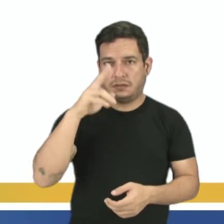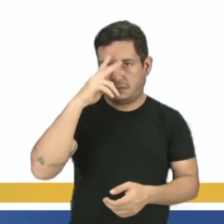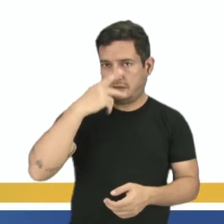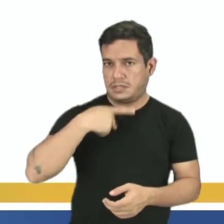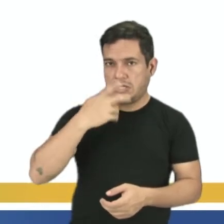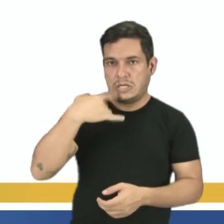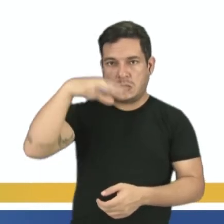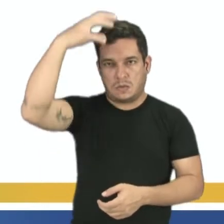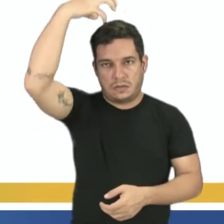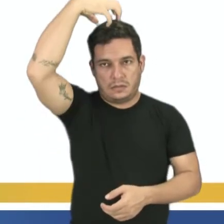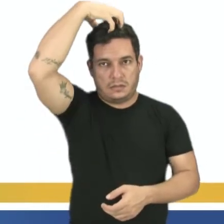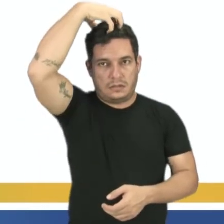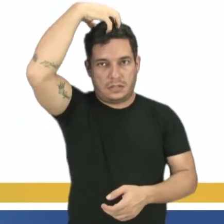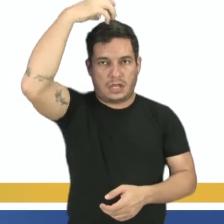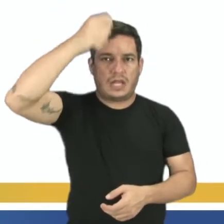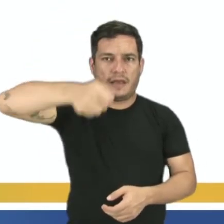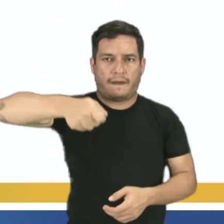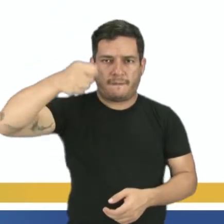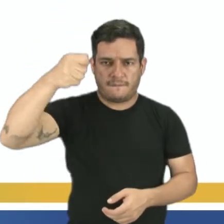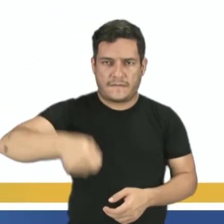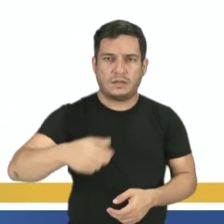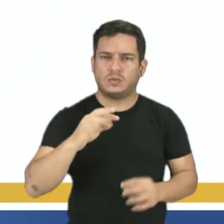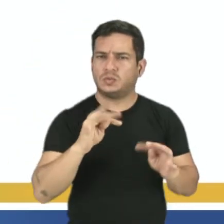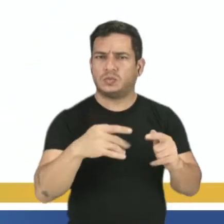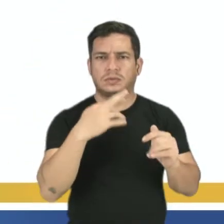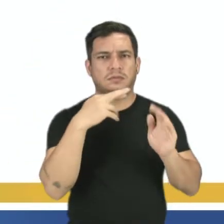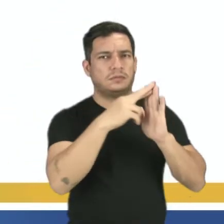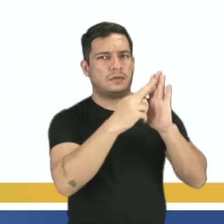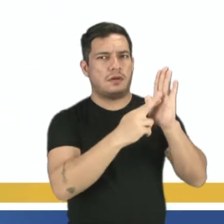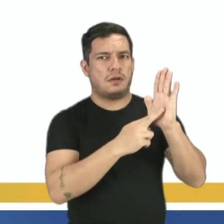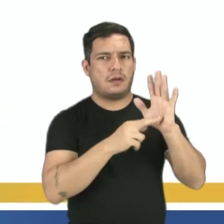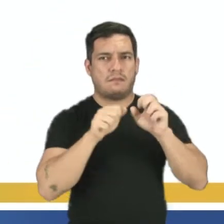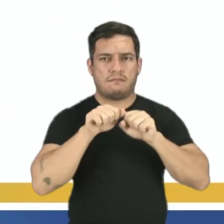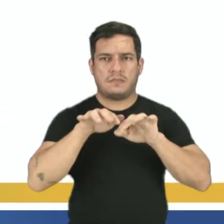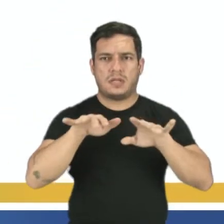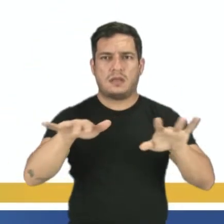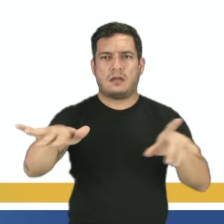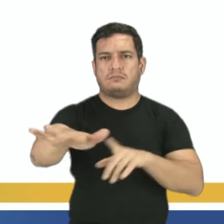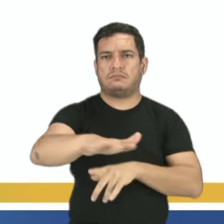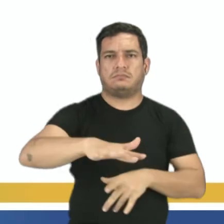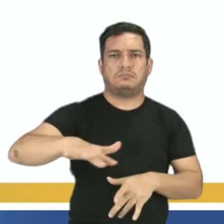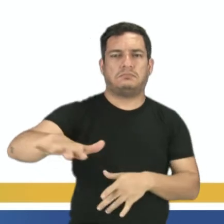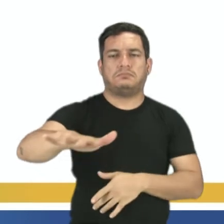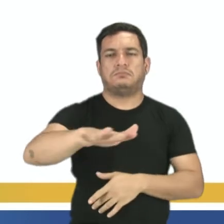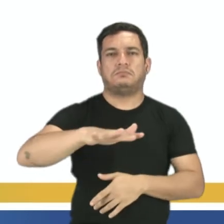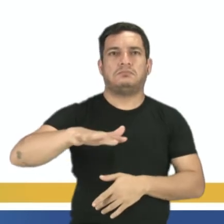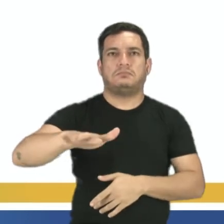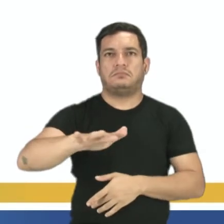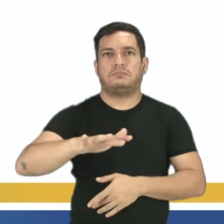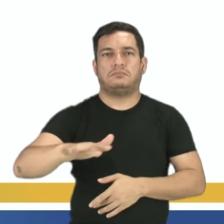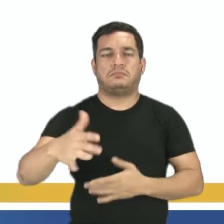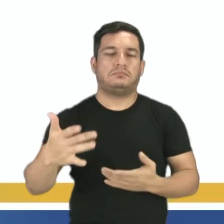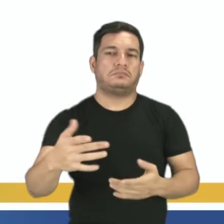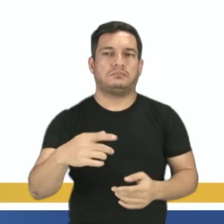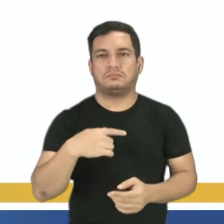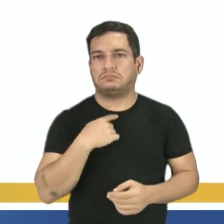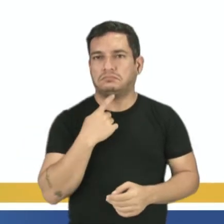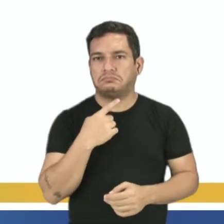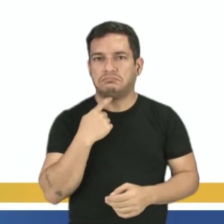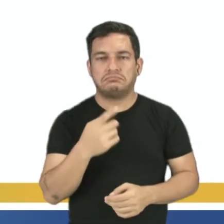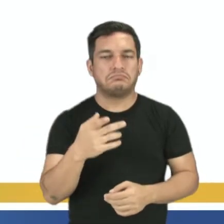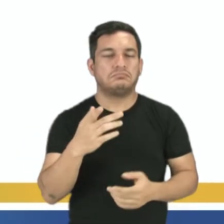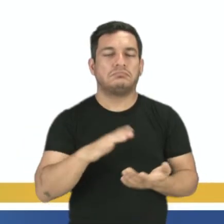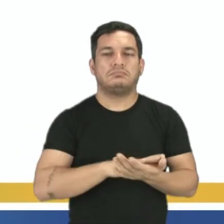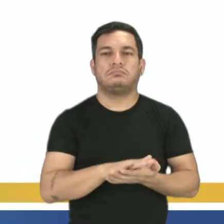se fosse um rei, ele dita todas as regras sociais, sem nenhum espaço de